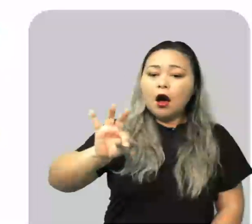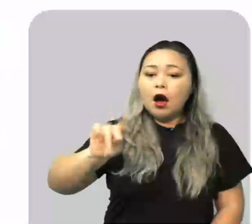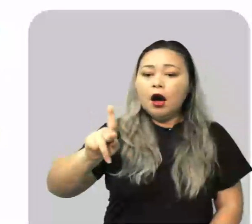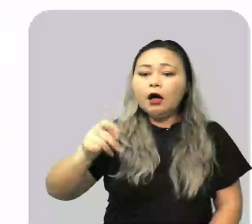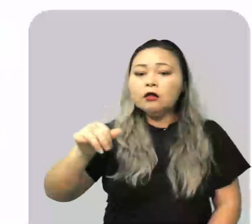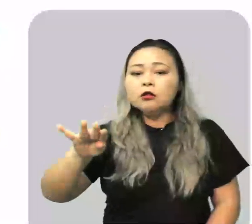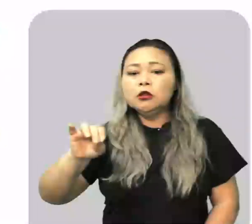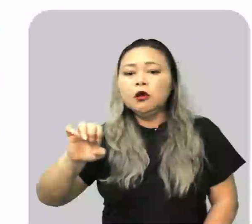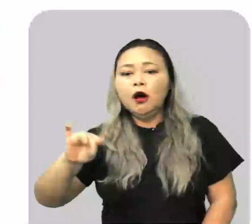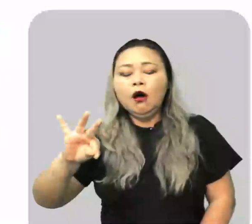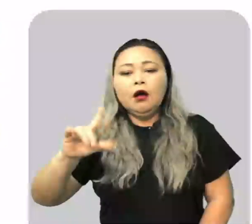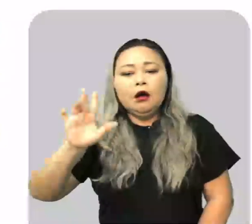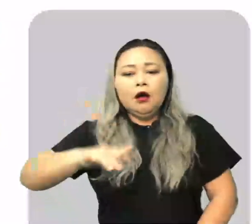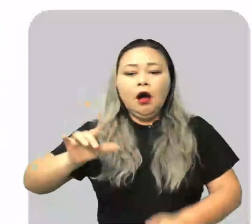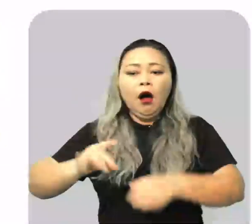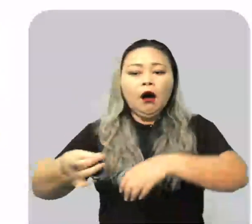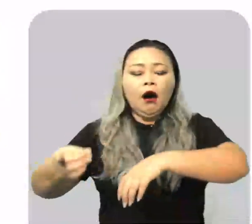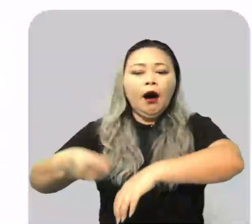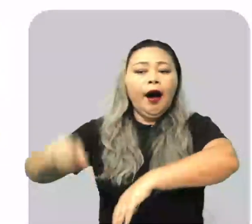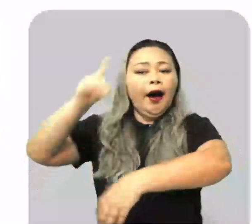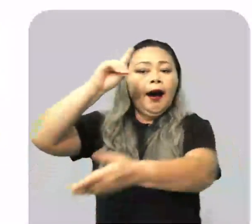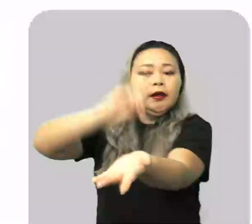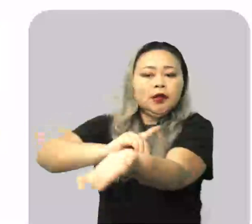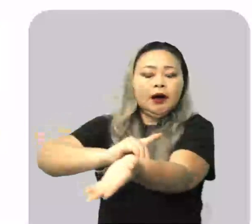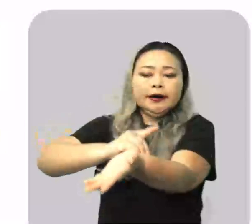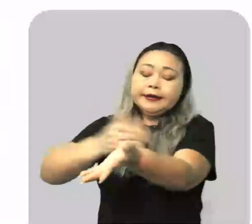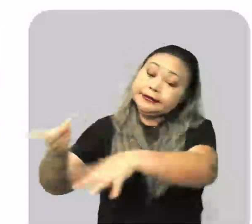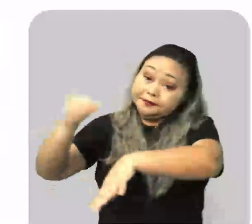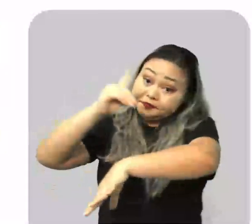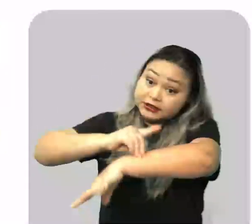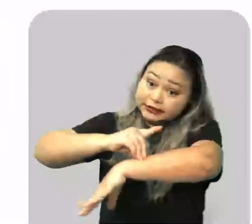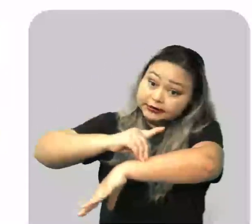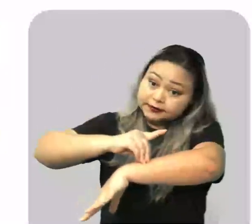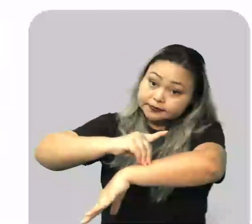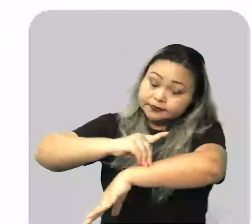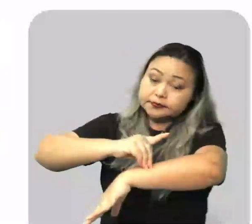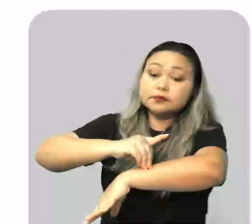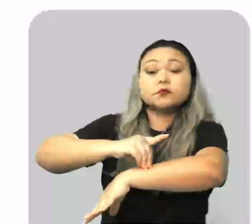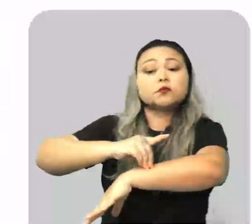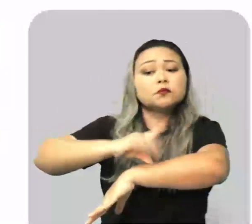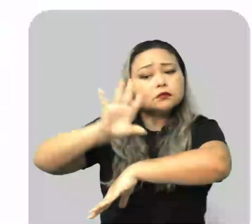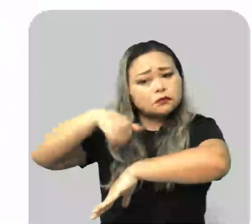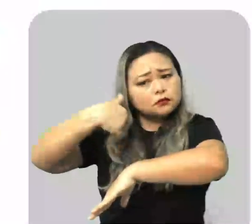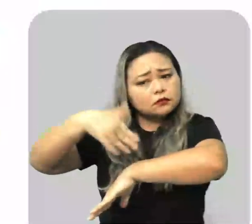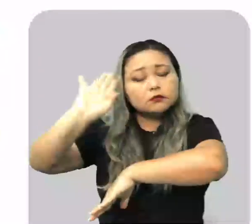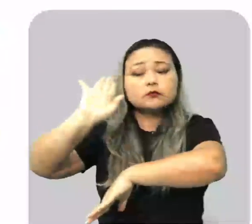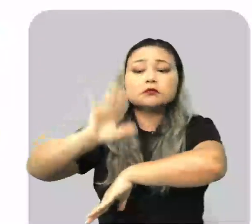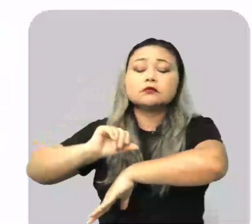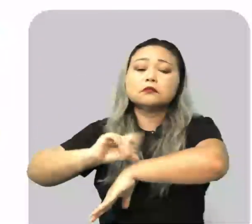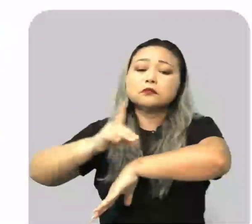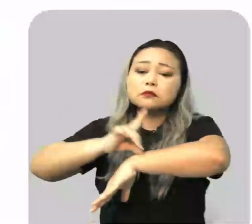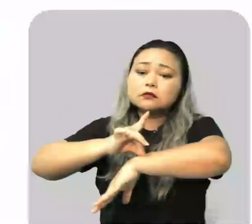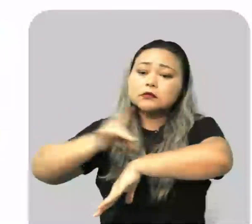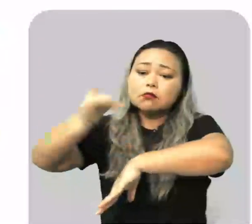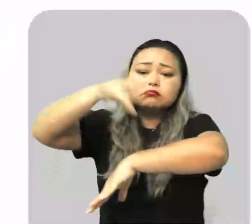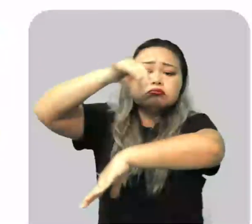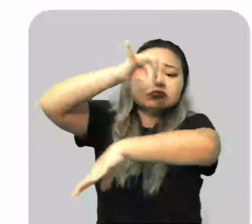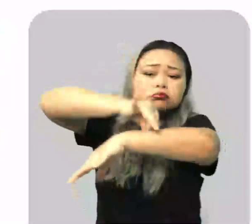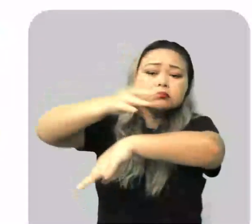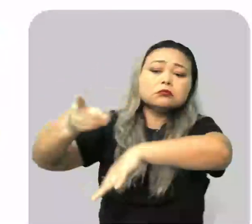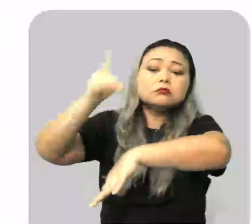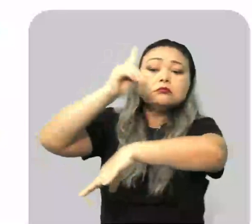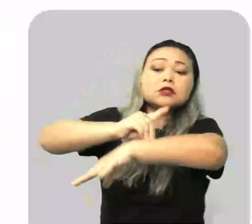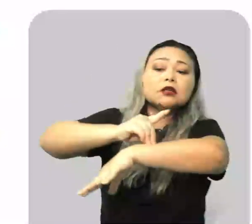sempre, né, hora ou outra, ela tá caindo. Então, das doenças virais, é a mais recorrente aí nas nossas provas de